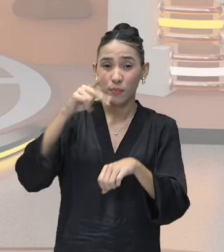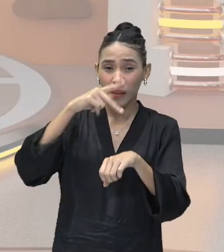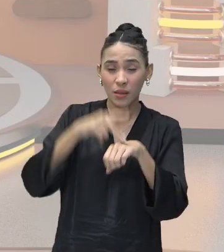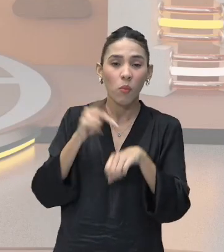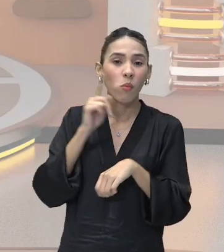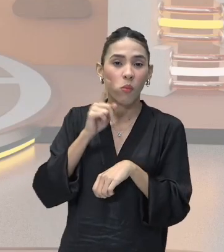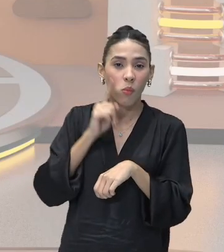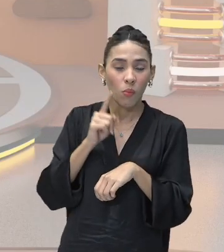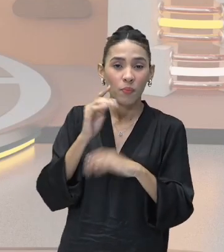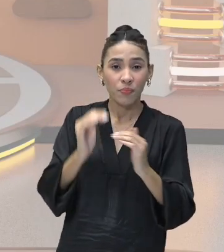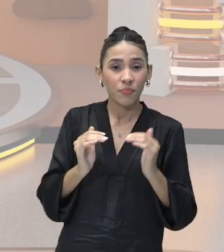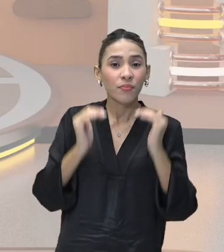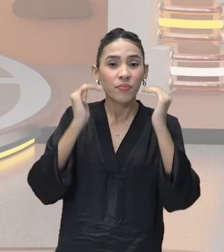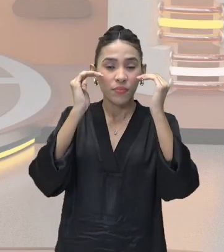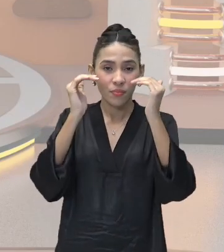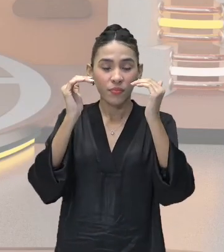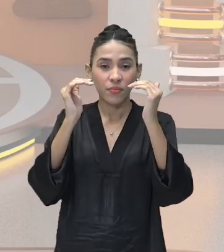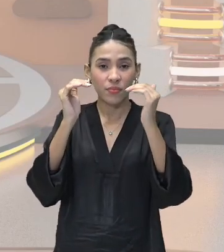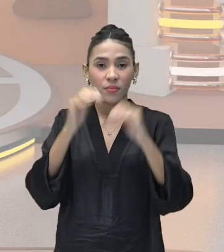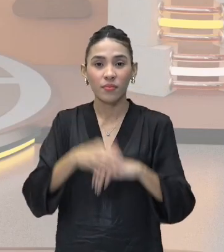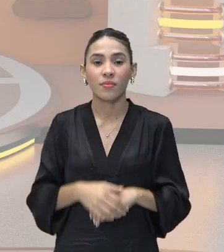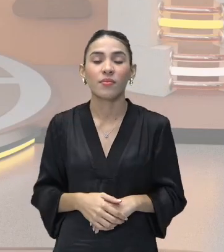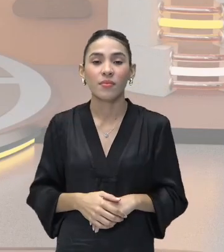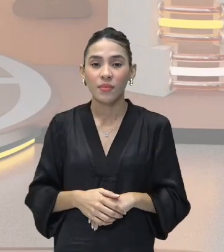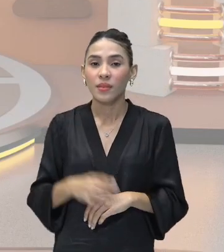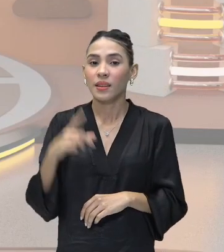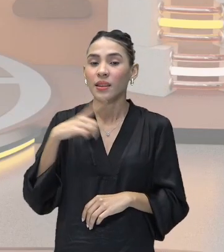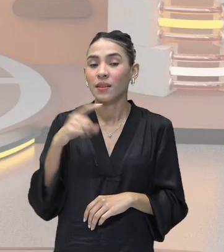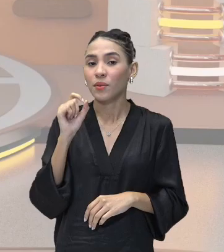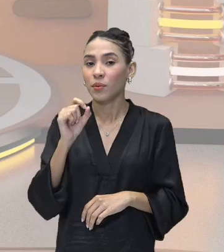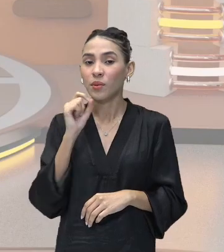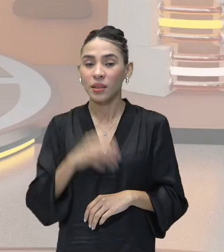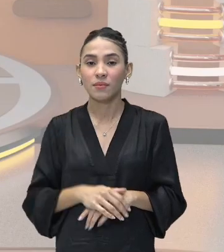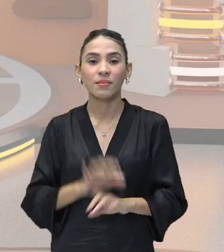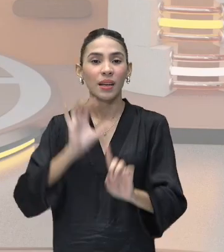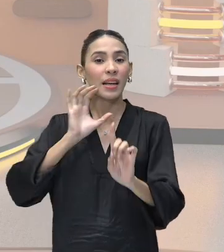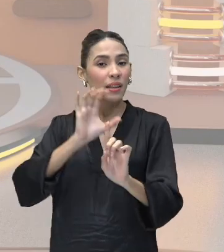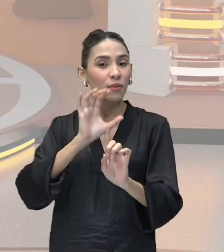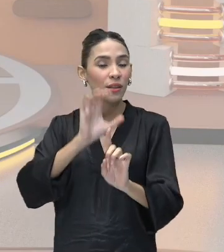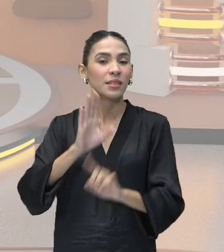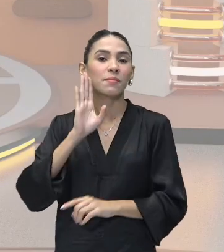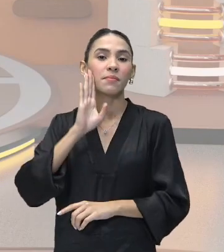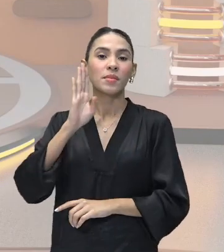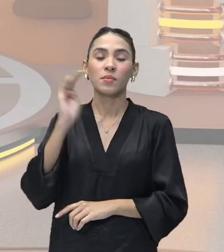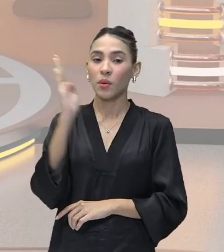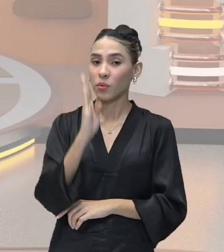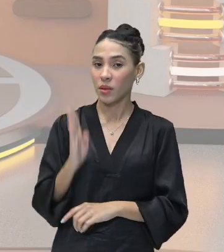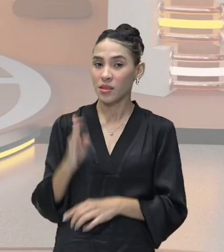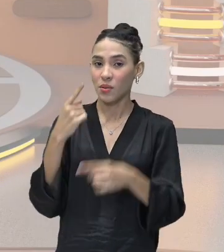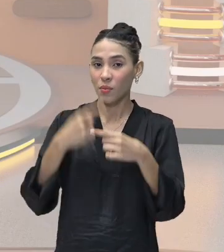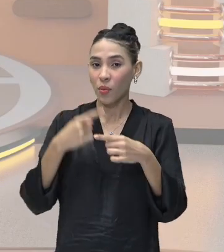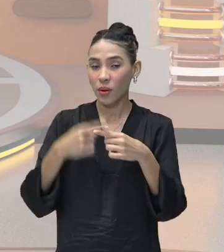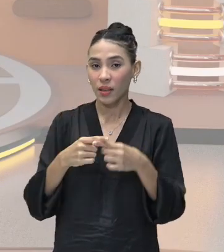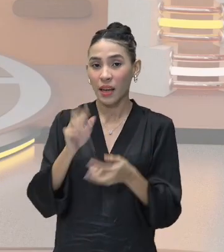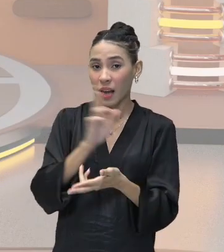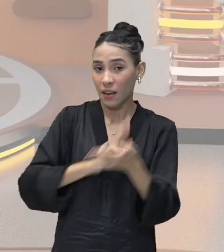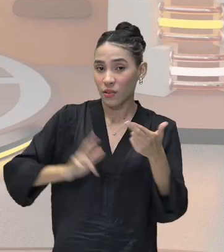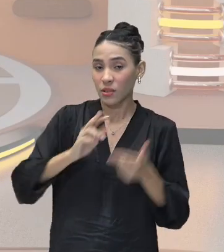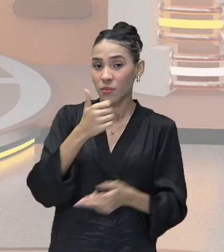na parte de cima do nosso continente, teve, na verdade, um grande impacto no Brasil. Por quê? Porque é com a Revolução